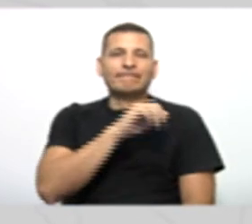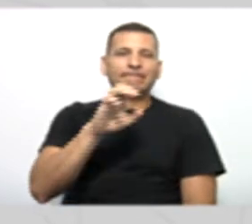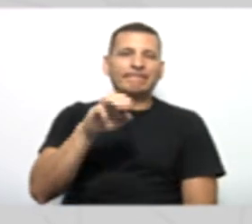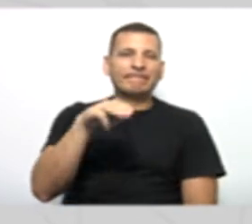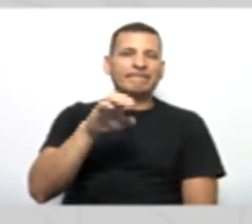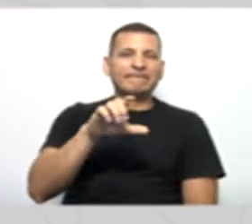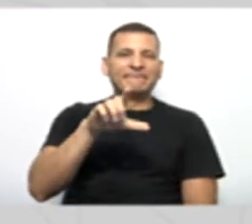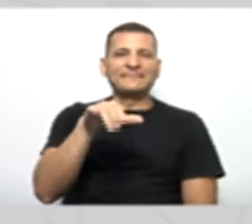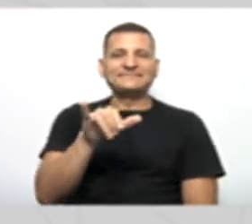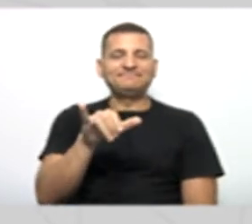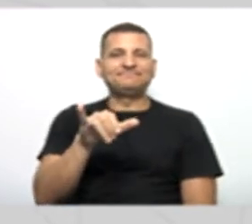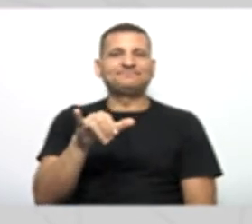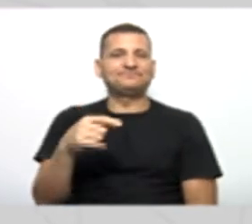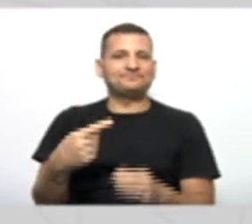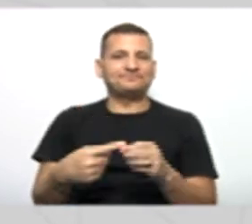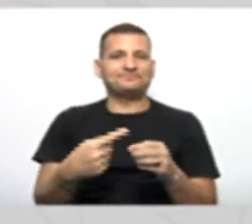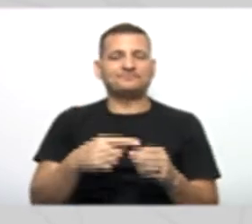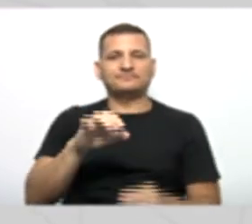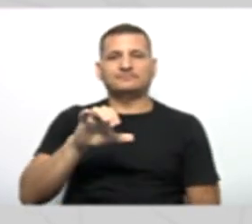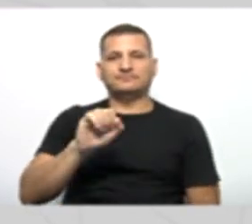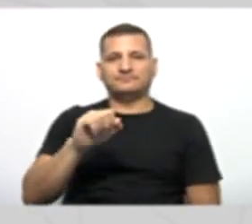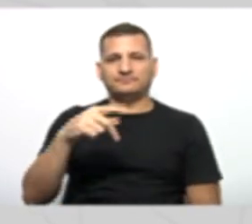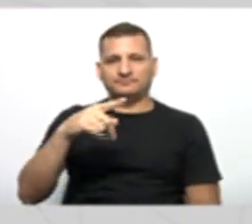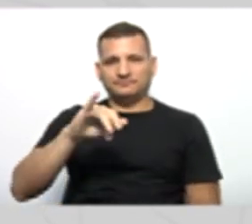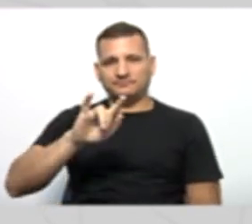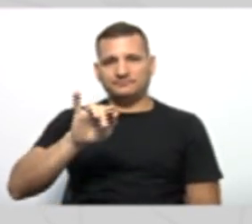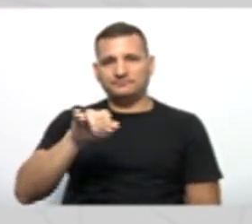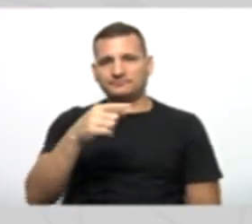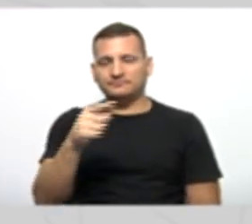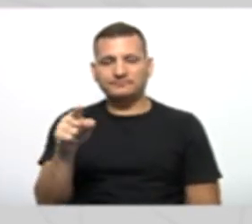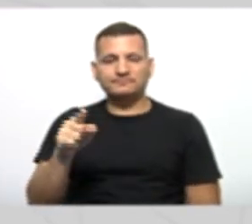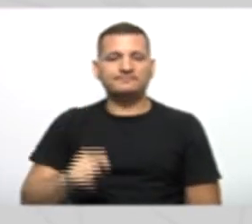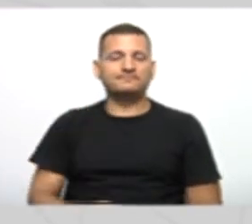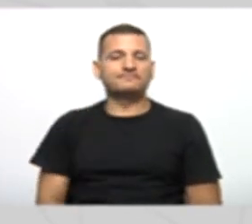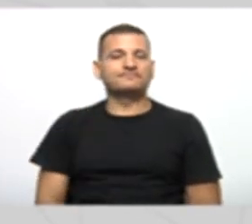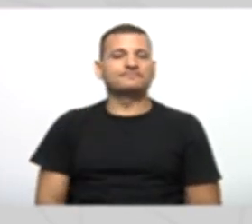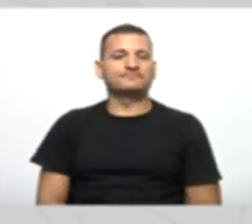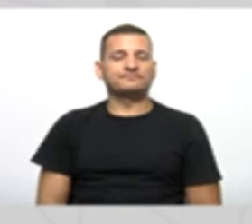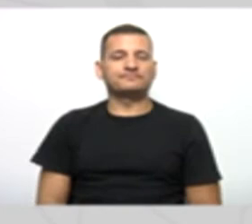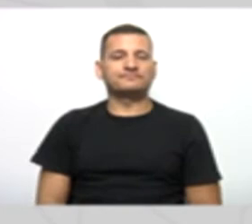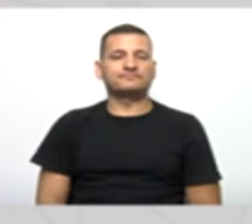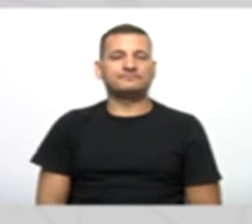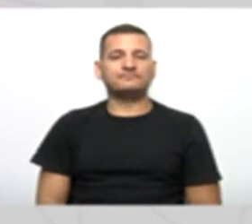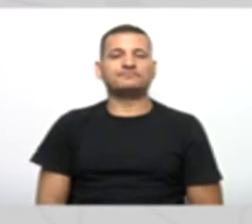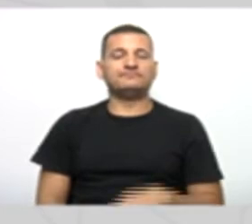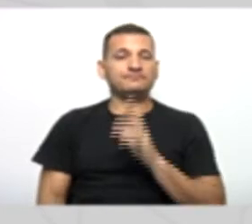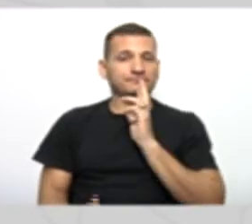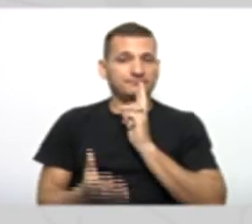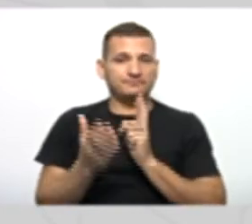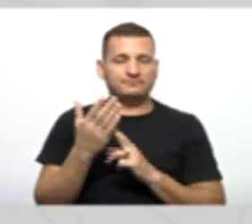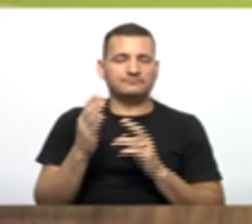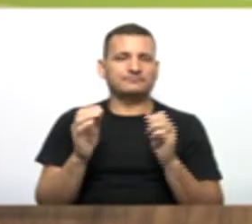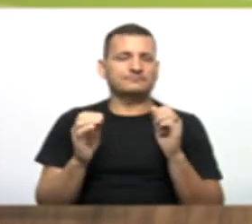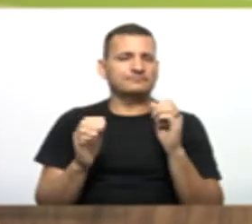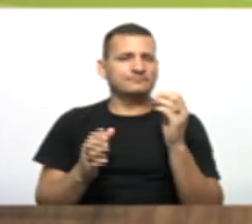hein? Trabalhando parabéns aí pro 100%. pessoal. A resposta da Emily. Insert into